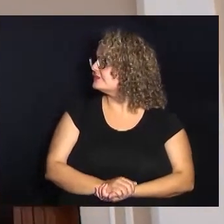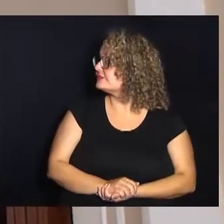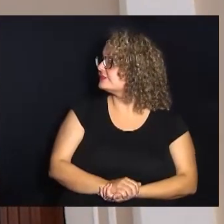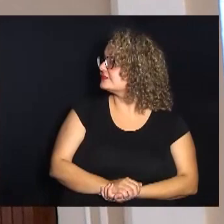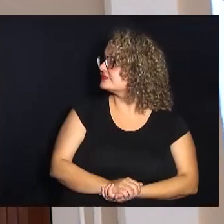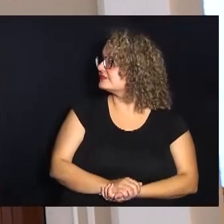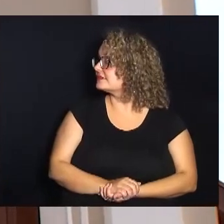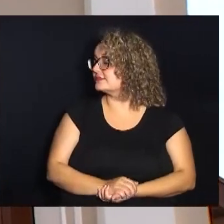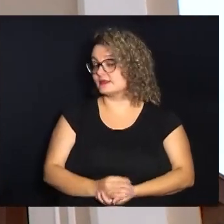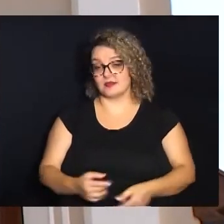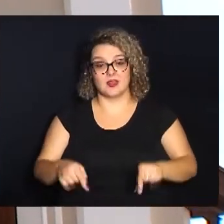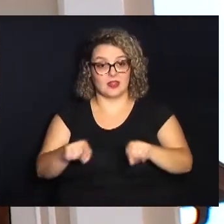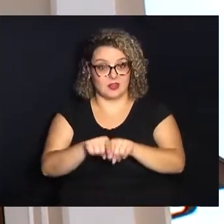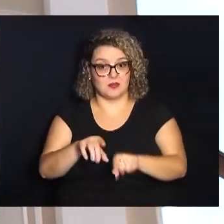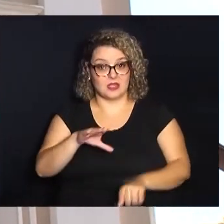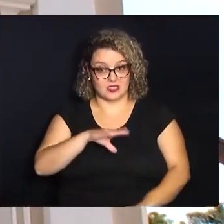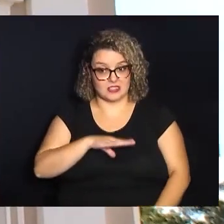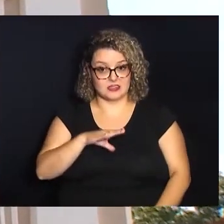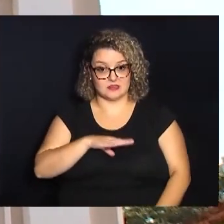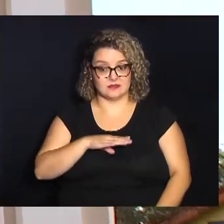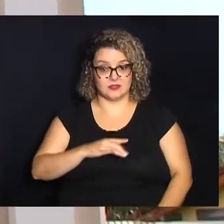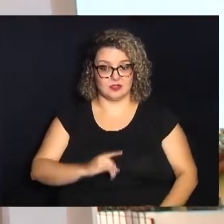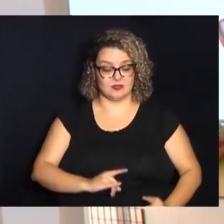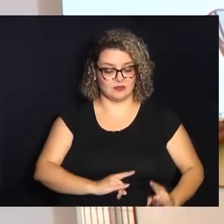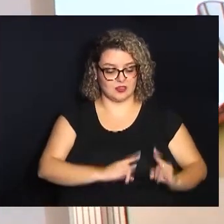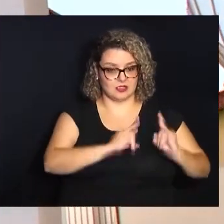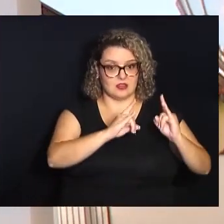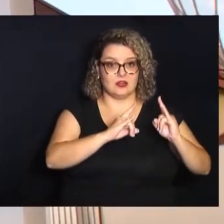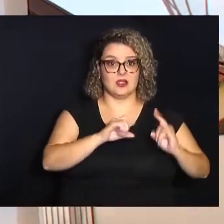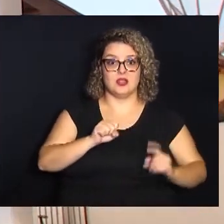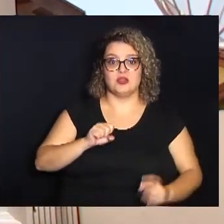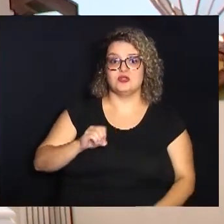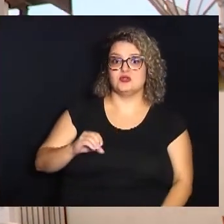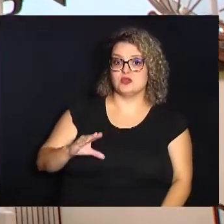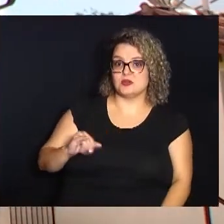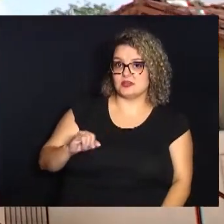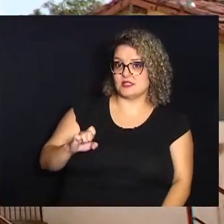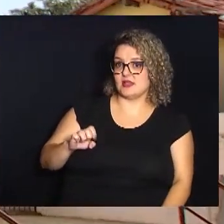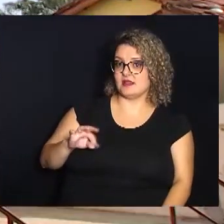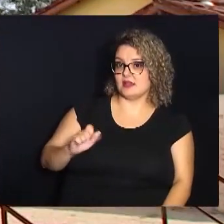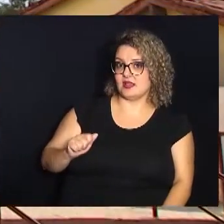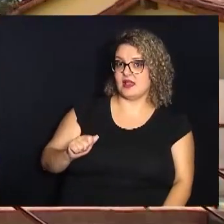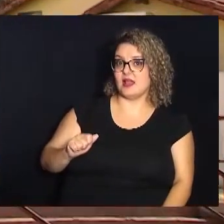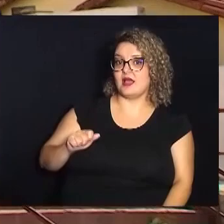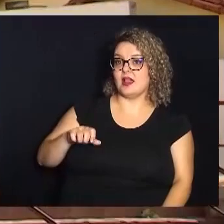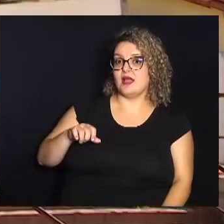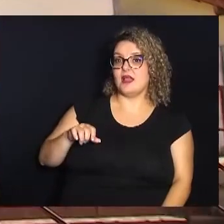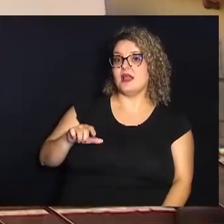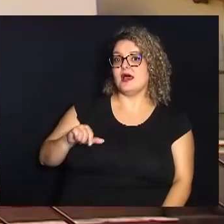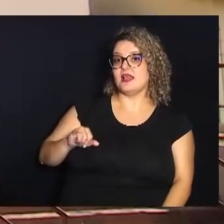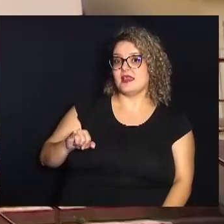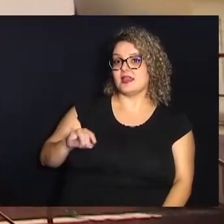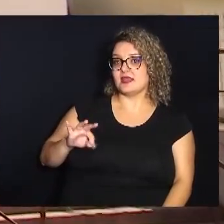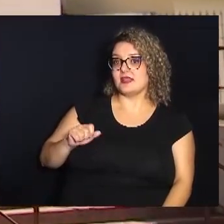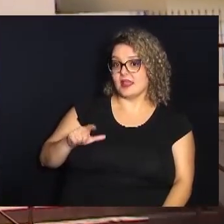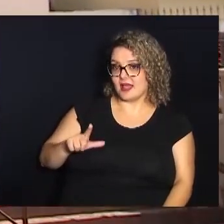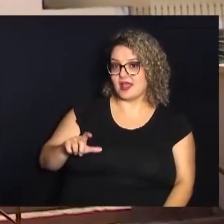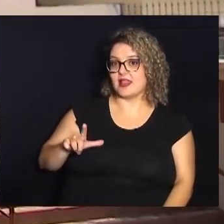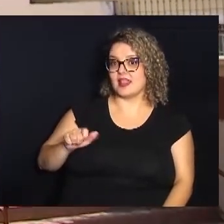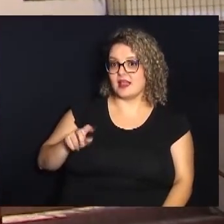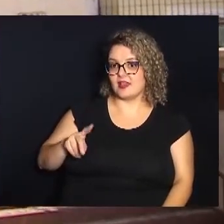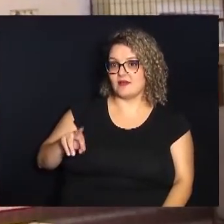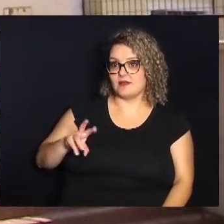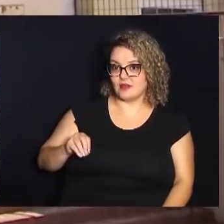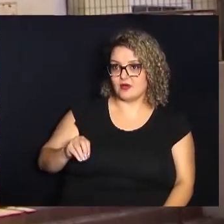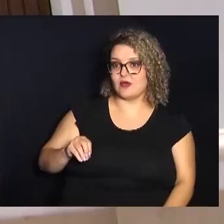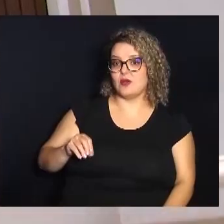Inclusive, a cidade abriga o edifício da Società Italiana Lavoro e Progresso, localizado no distrito de Souzas.